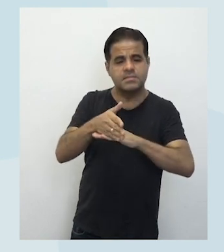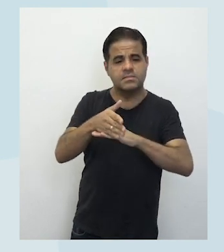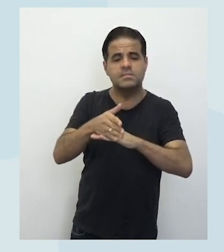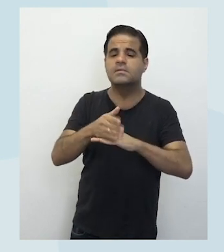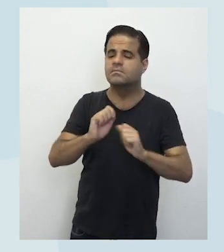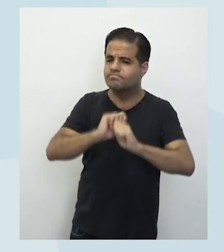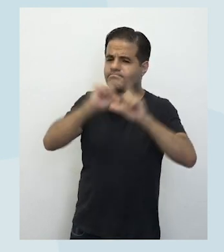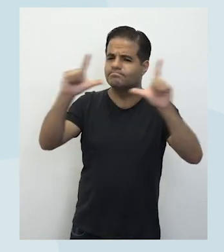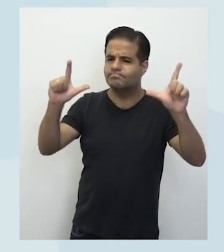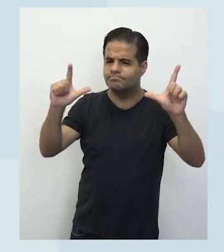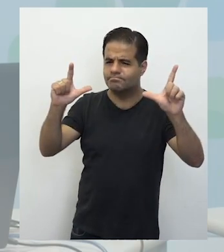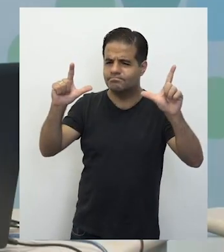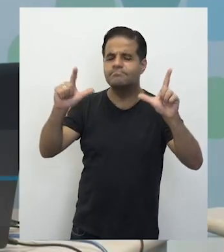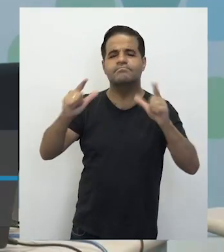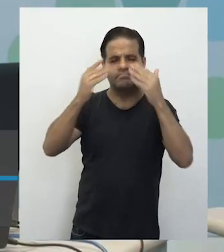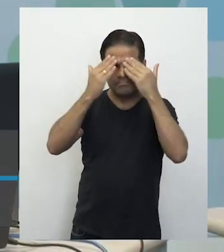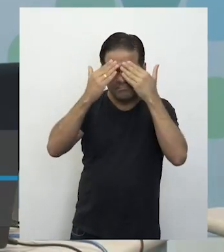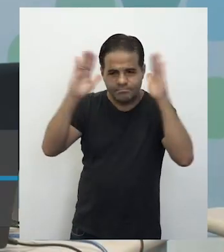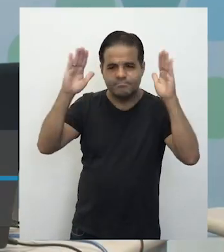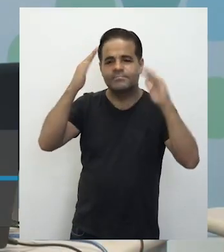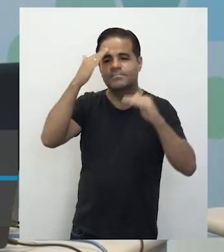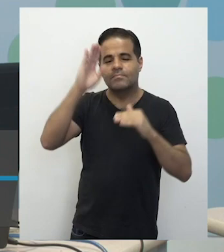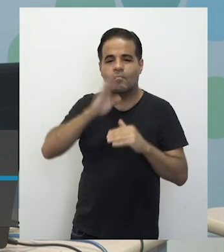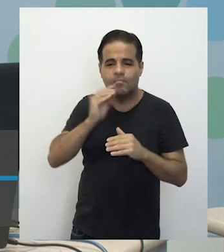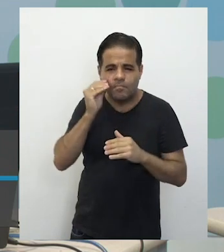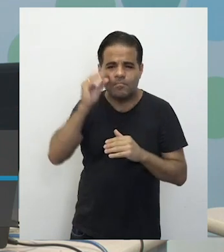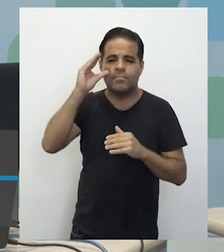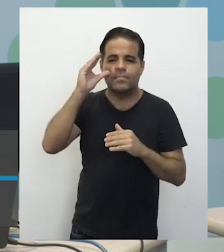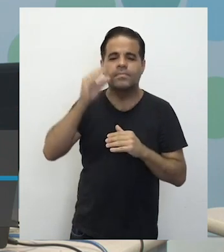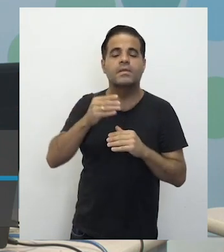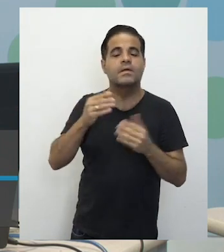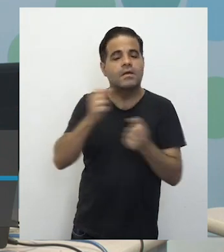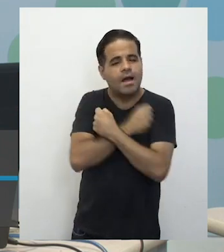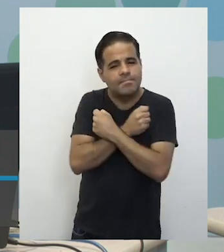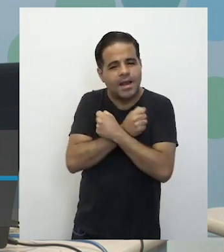e ampliem os conhecimentos de vocês. Eu vou ficando por aqui, o meu